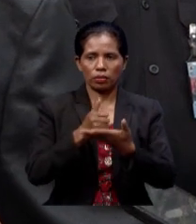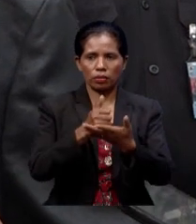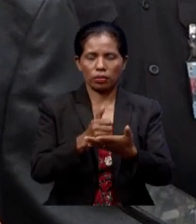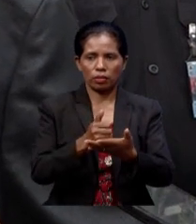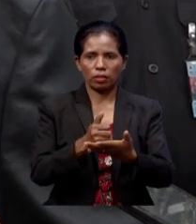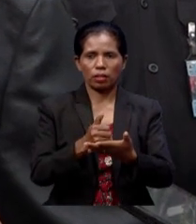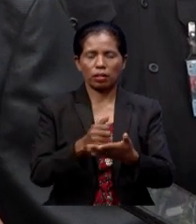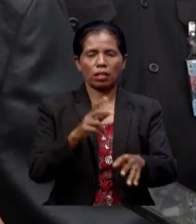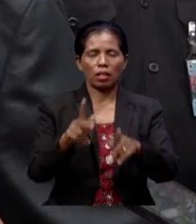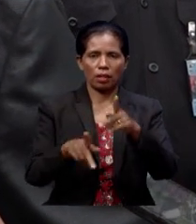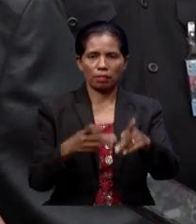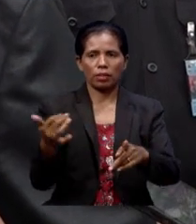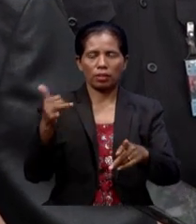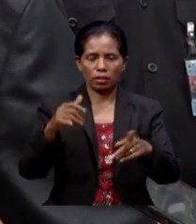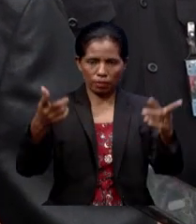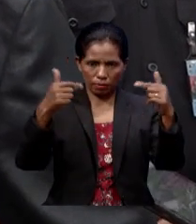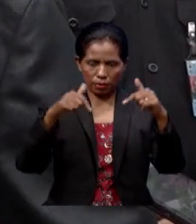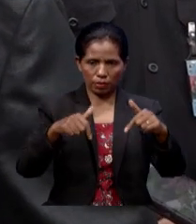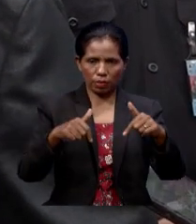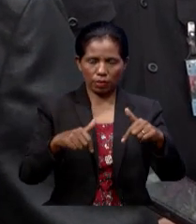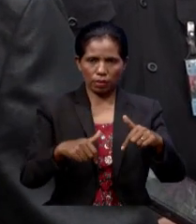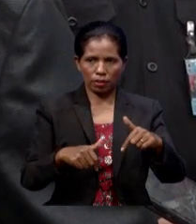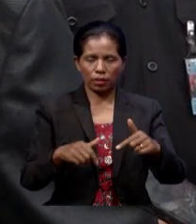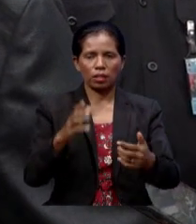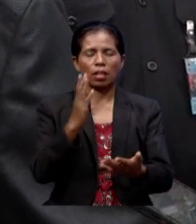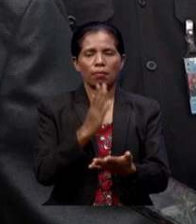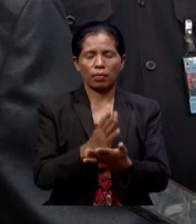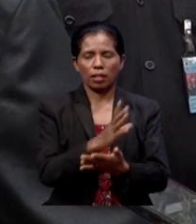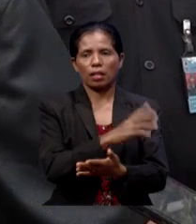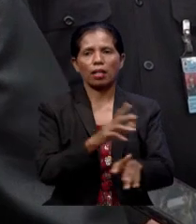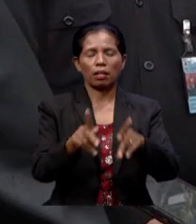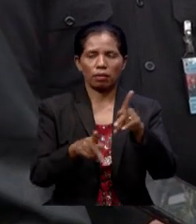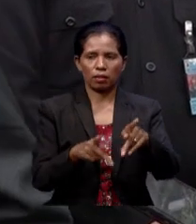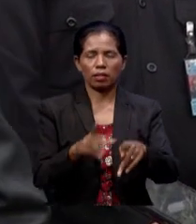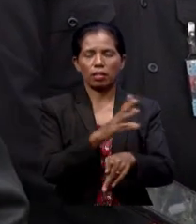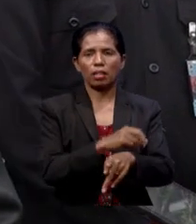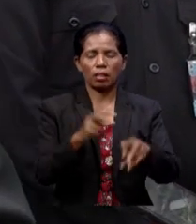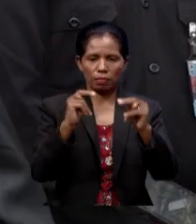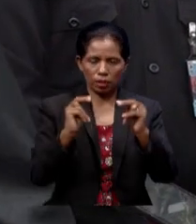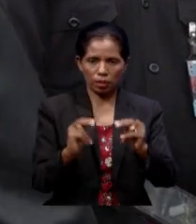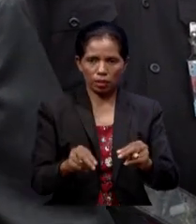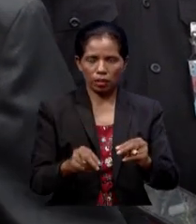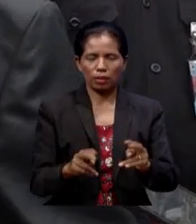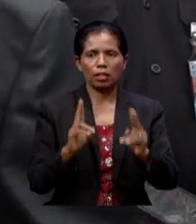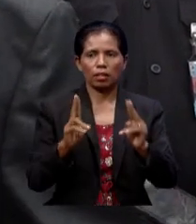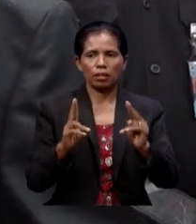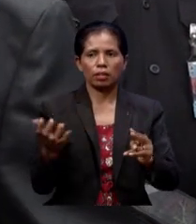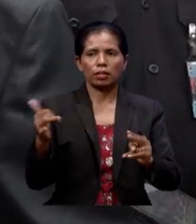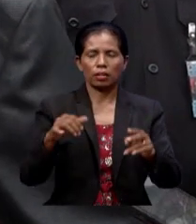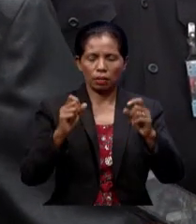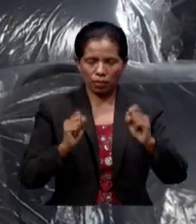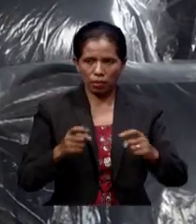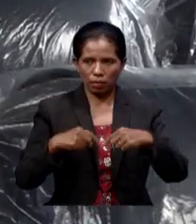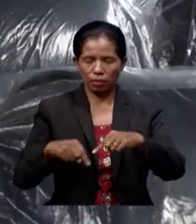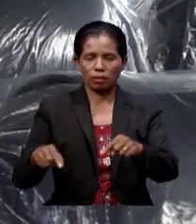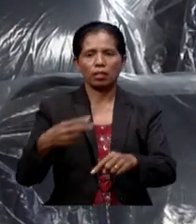ni pasajeros ira ni memka main, sira tu hasa pasajeros kari ke necesidade urgente ruma sira bele ba ya